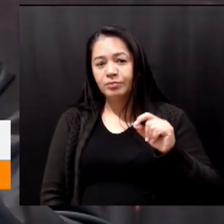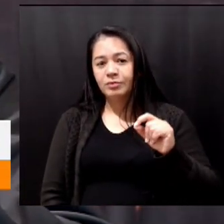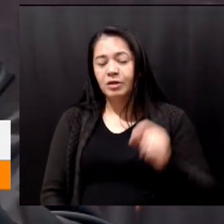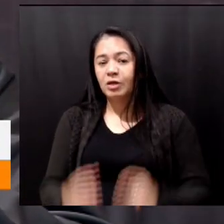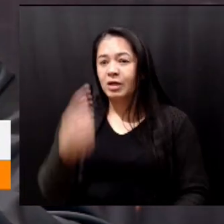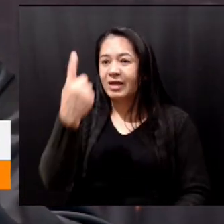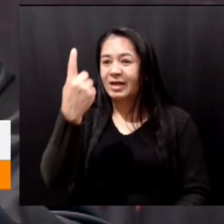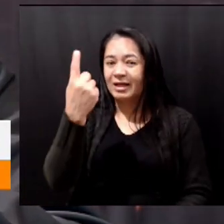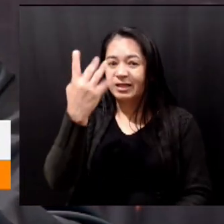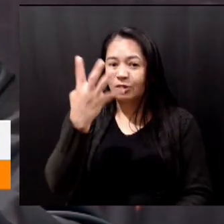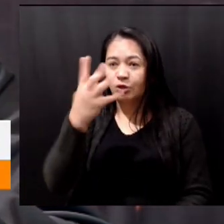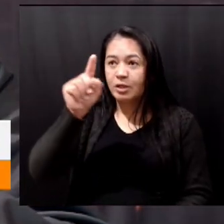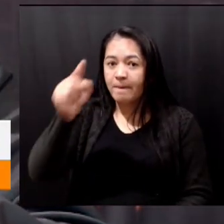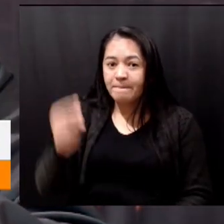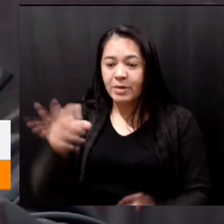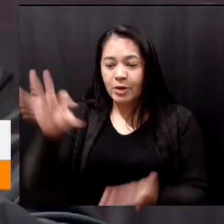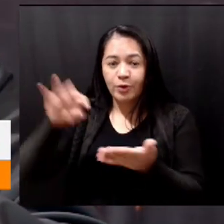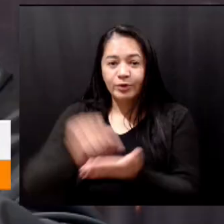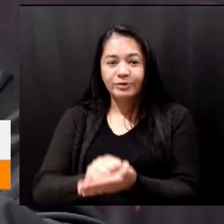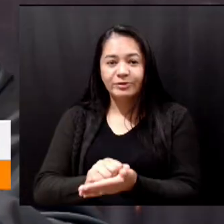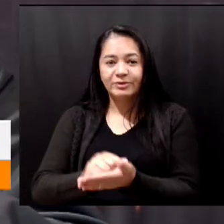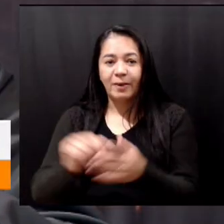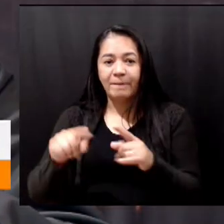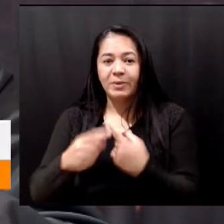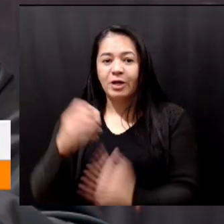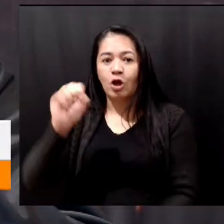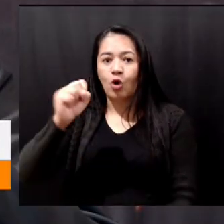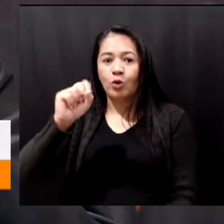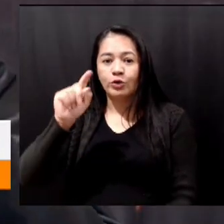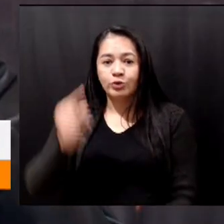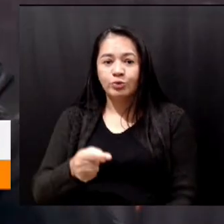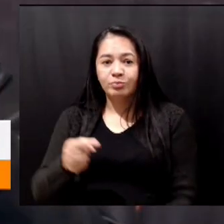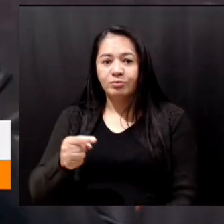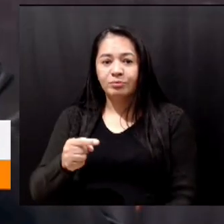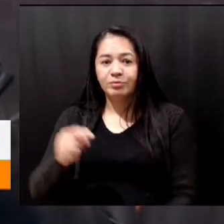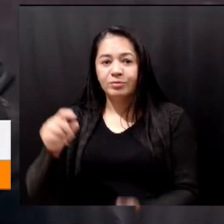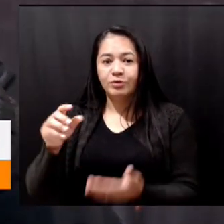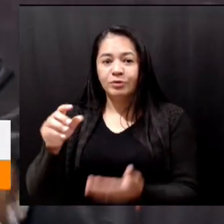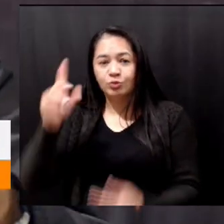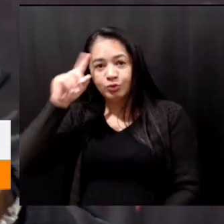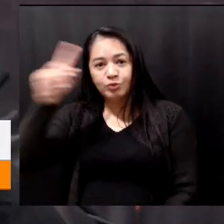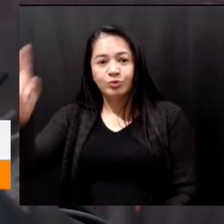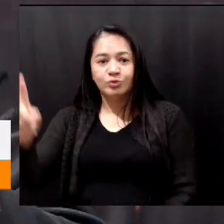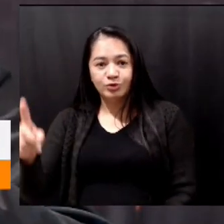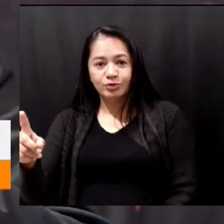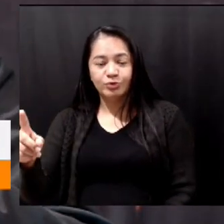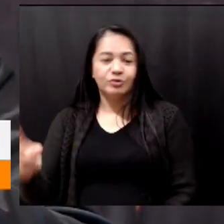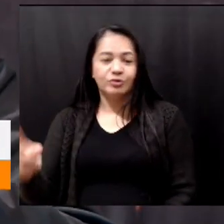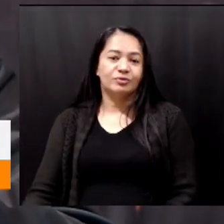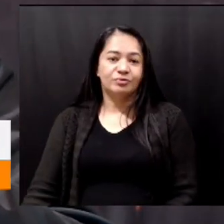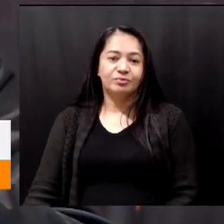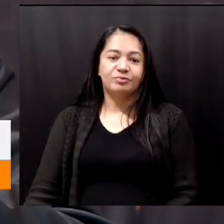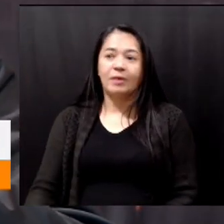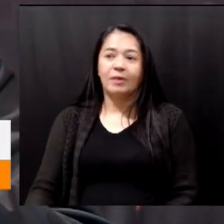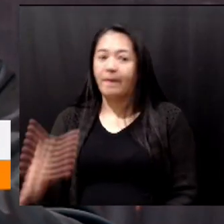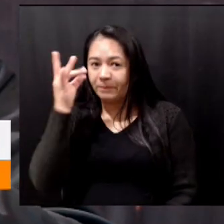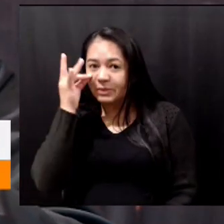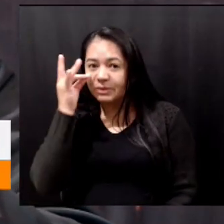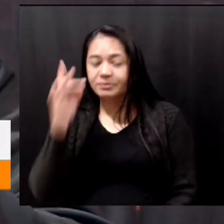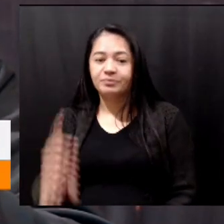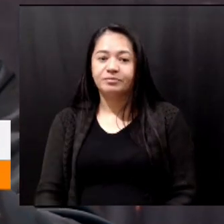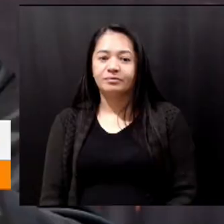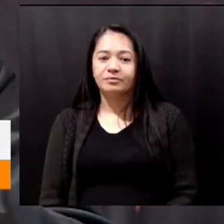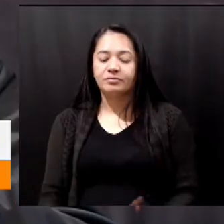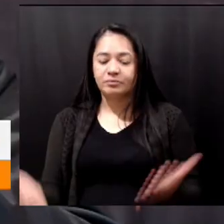e tivemos 8.800 check-ins no dia, né? Nos dias lá, ou seja, presentes. Esse ano, nós